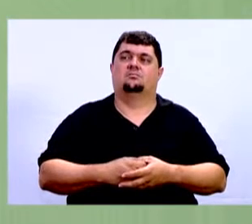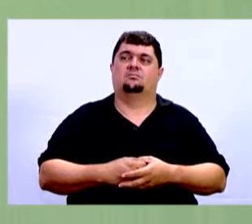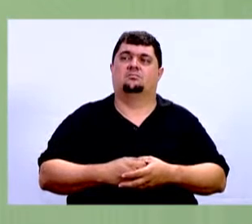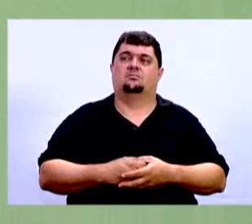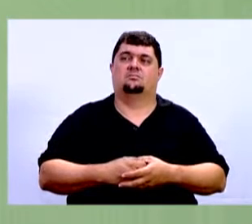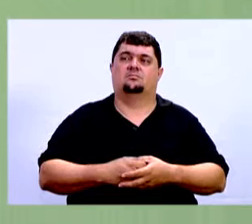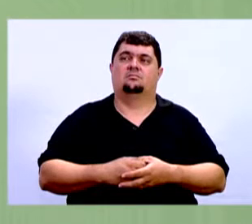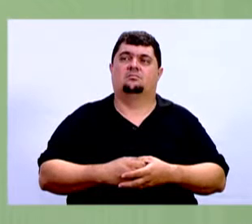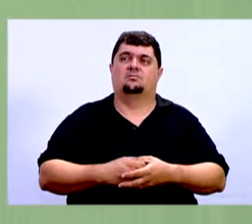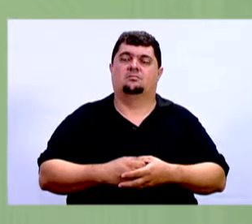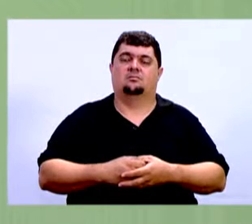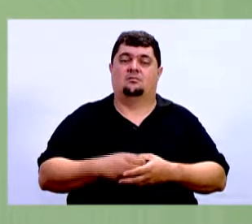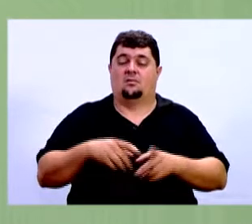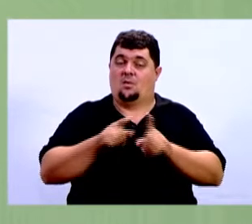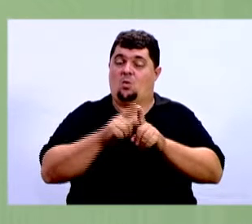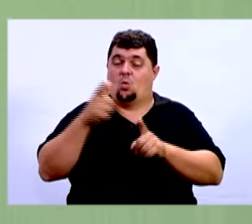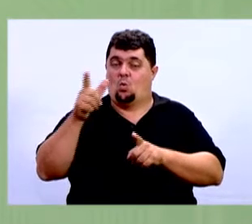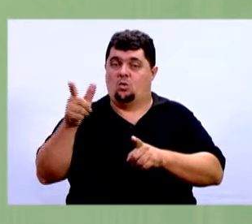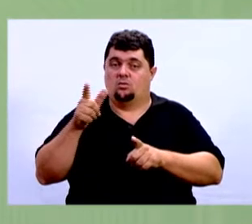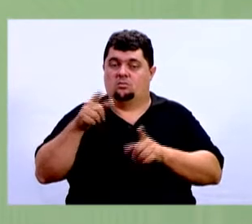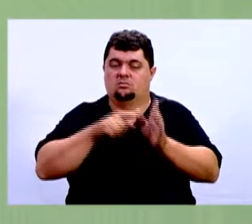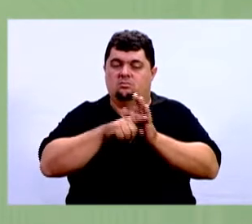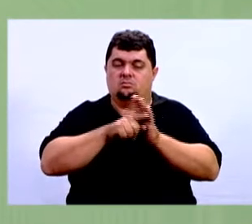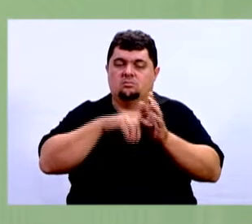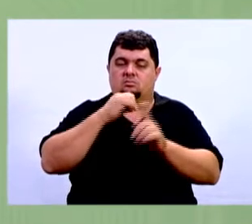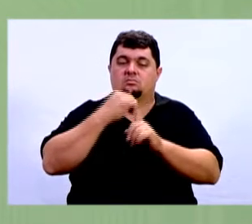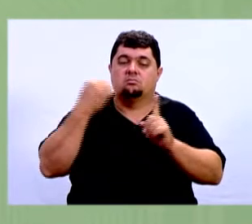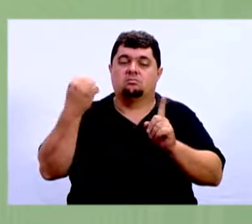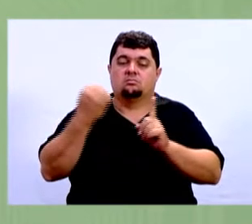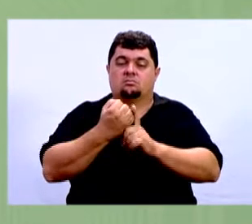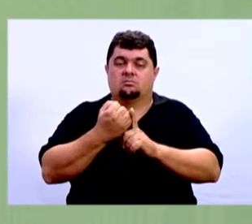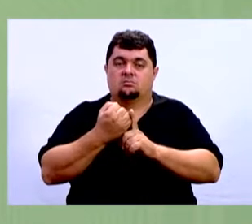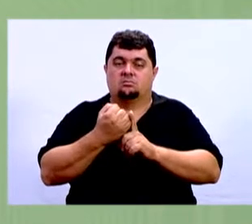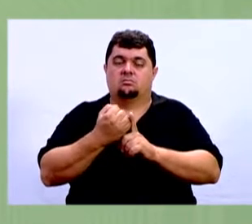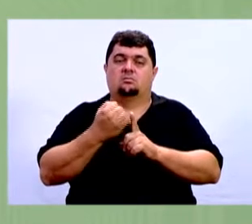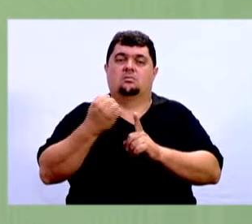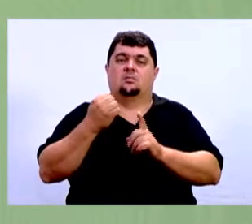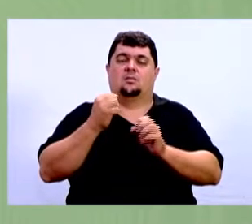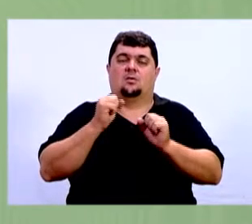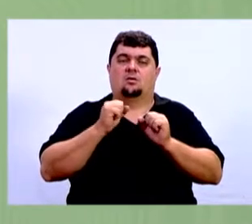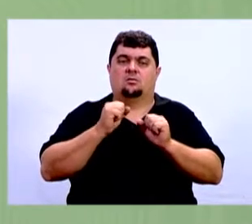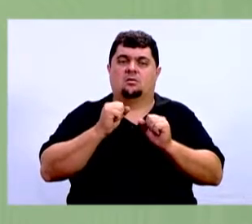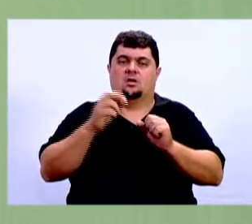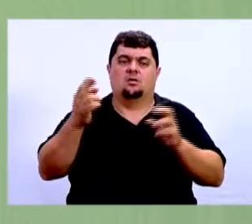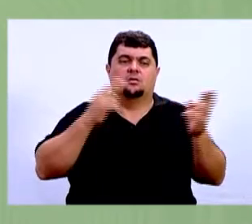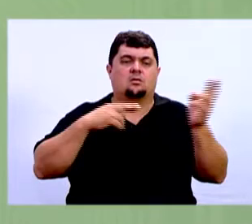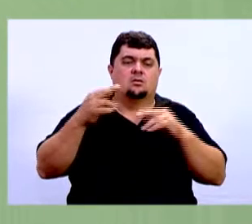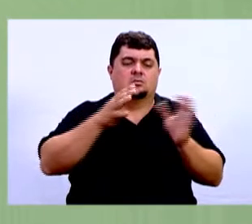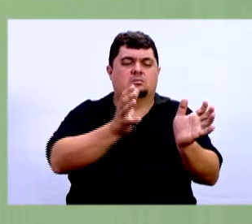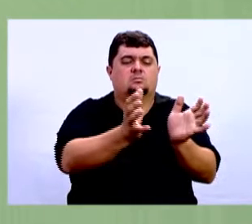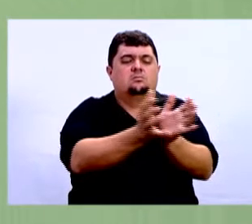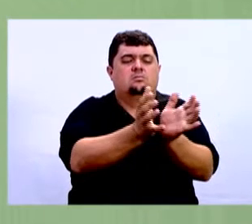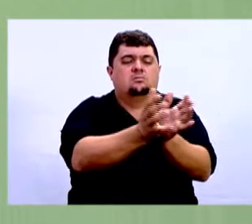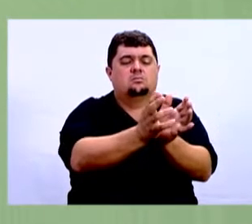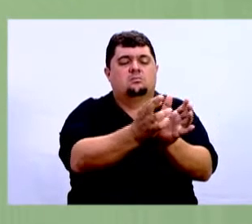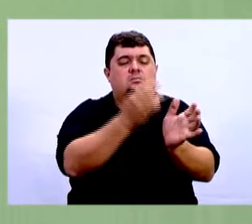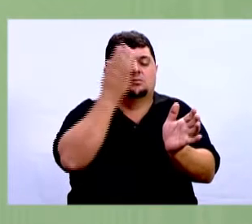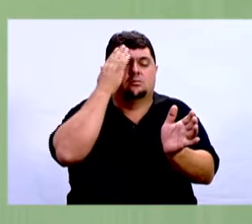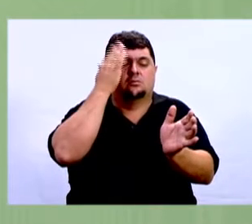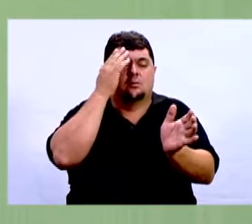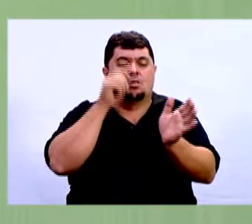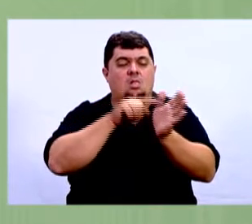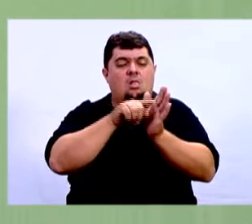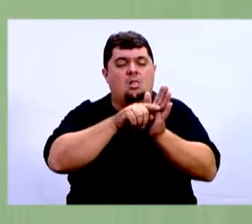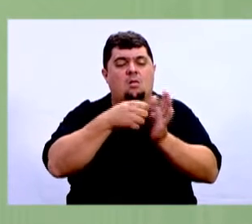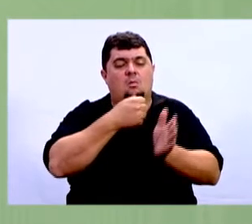Um outro tipo de pesquisa é a pesquisa social, que é toda pesquisa que busca respostas de um grupo social. Então,